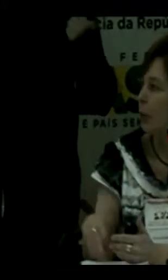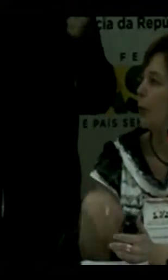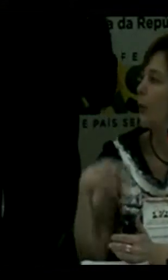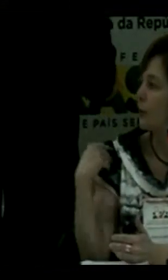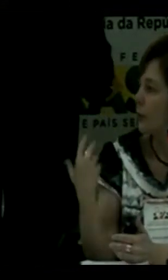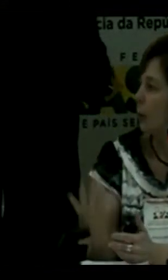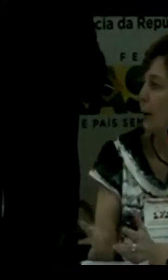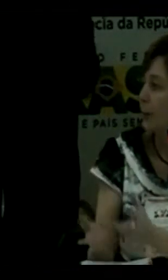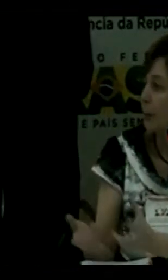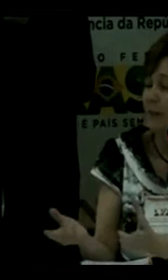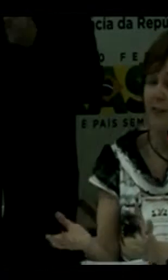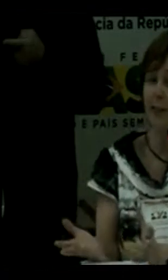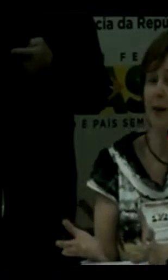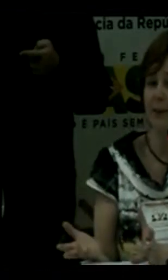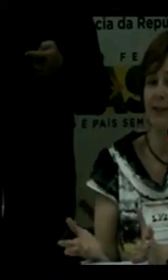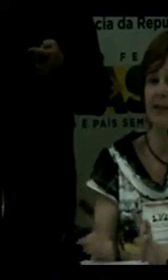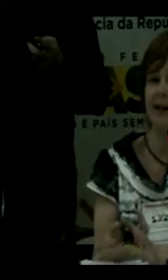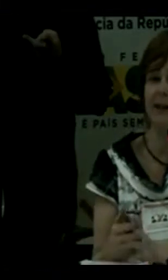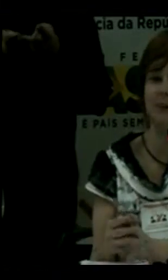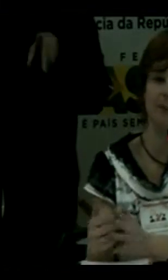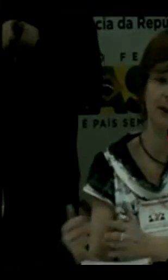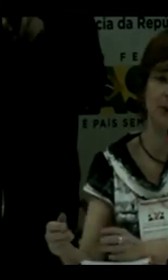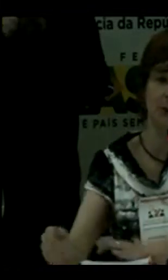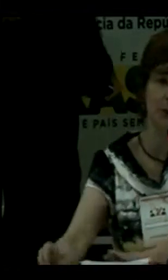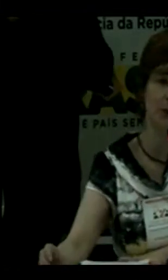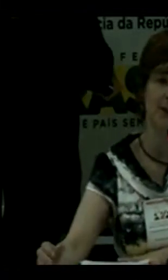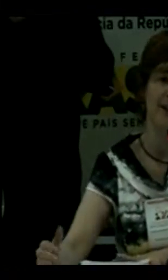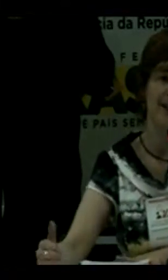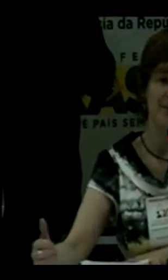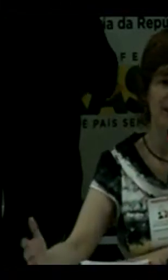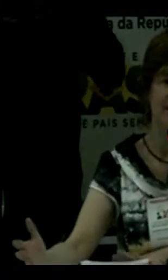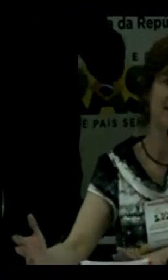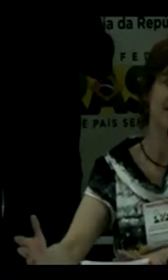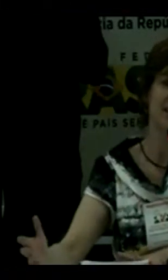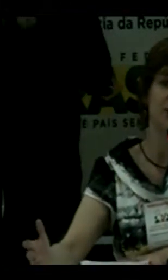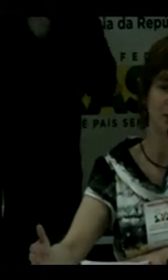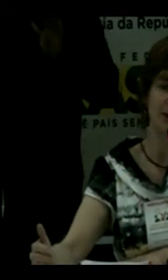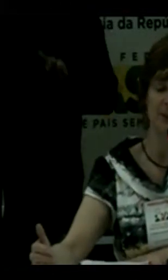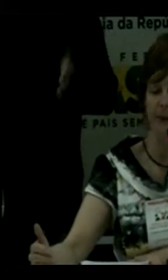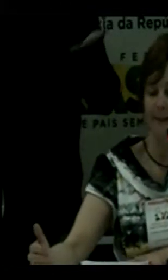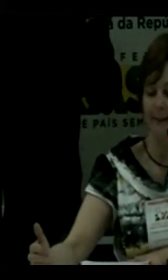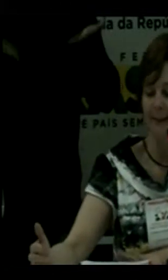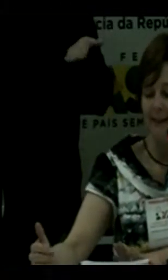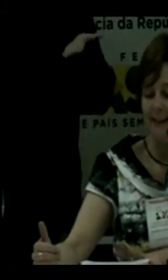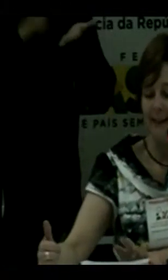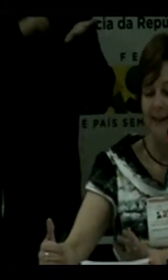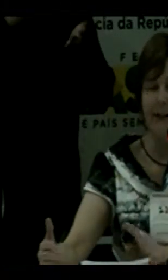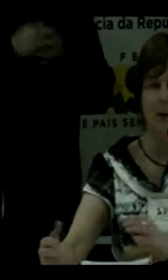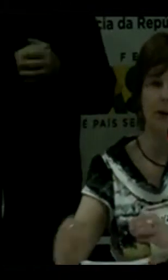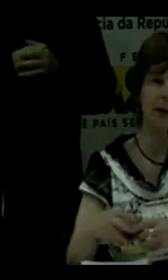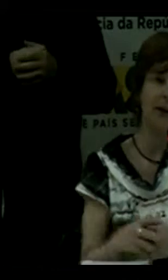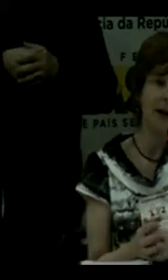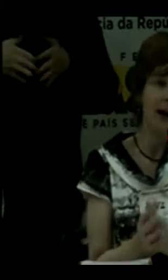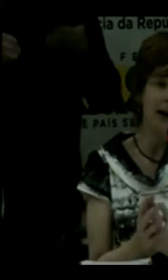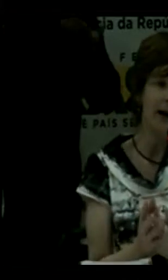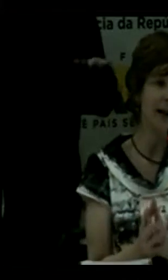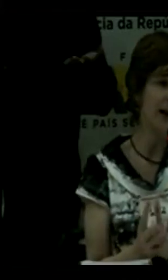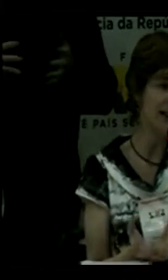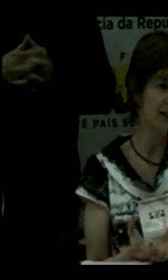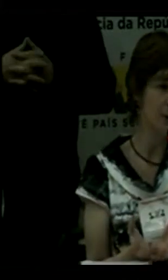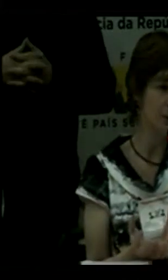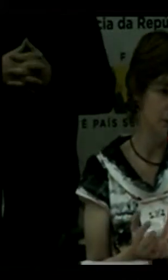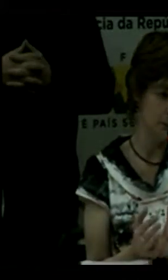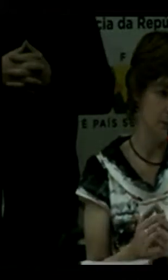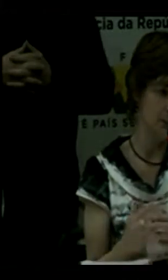os valores, com a proposta que foi apresentada pelos palestrantes aqui hoje pela manhã, né? Então, que